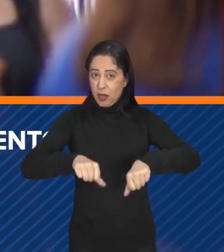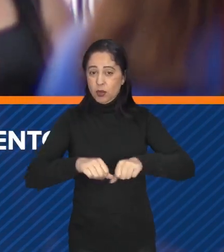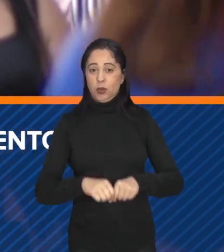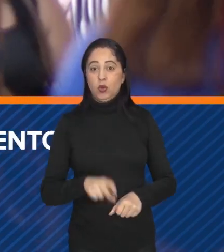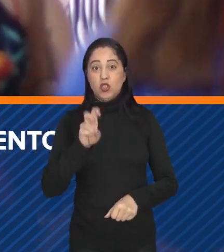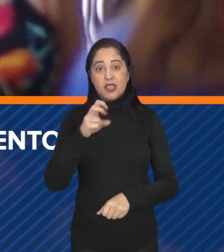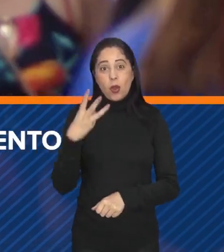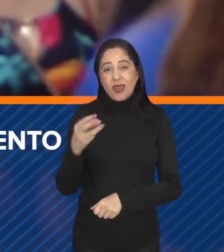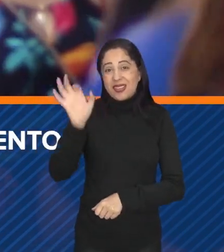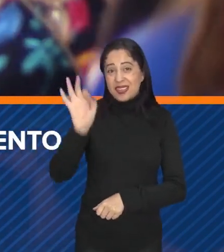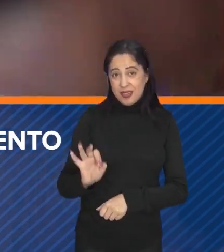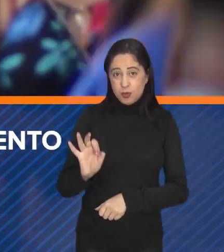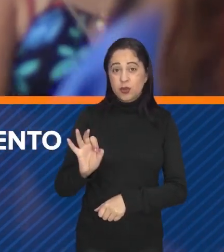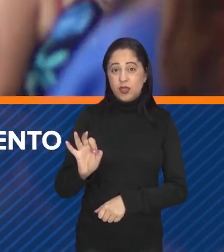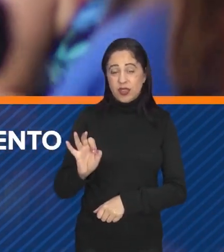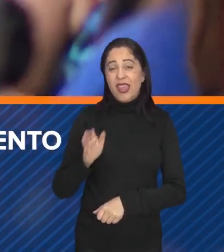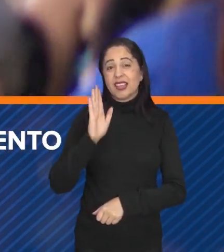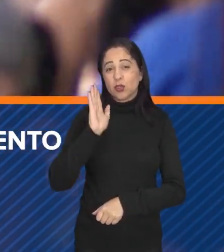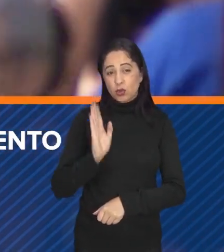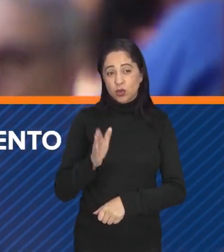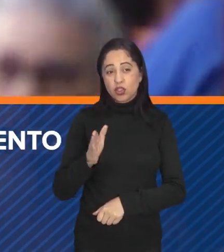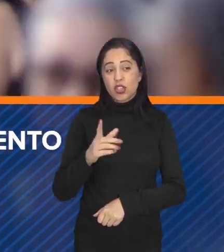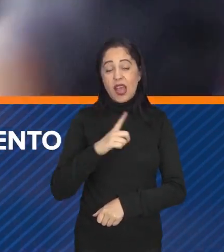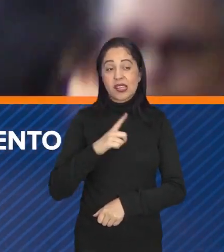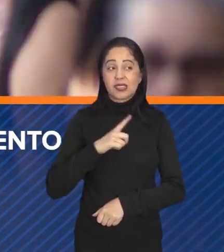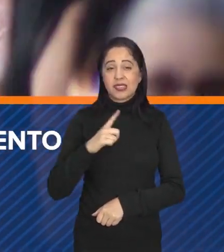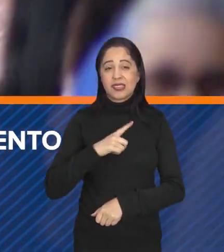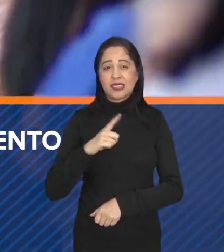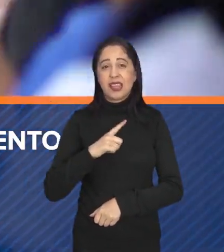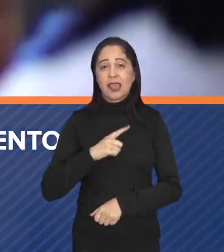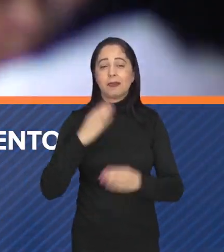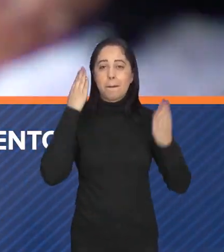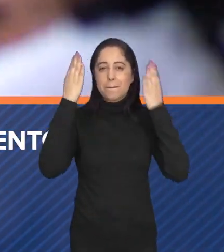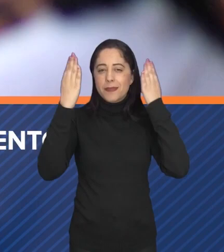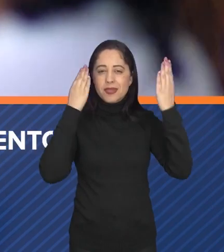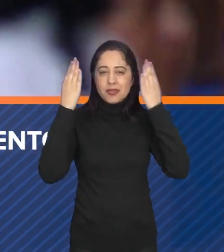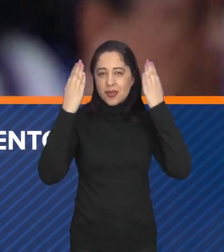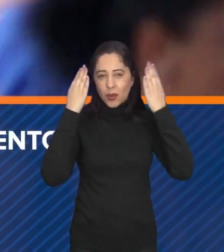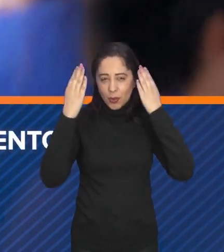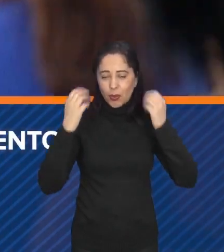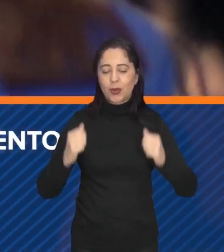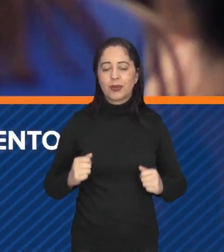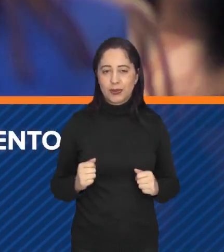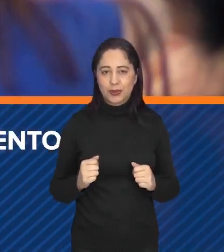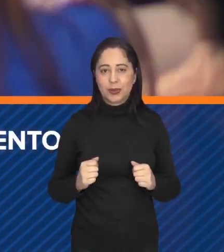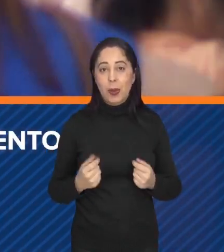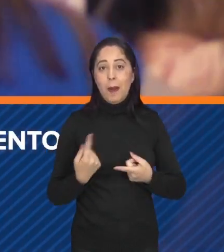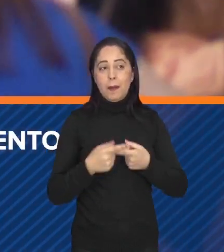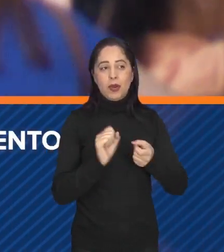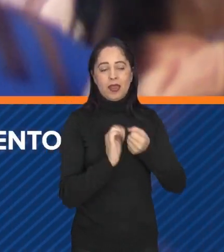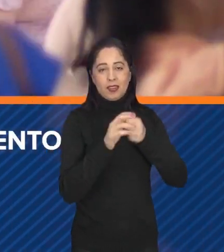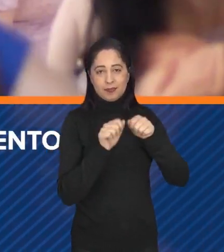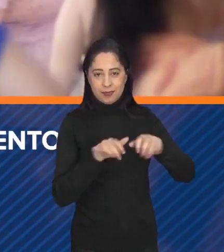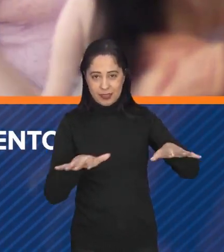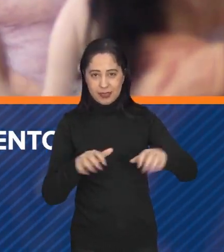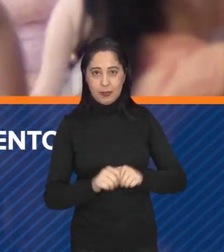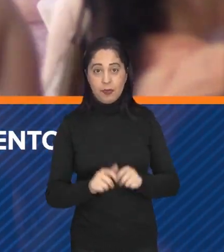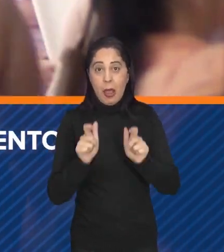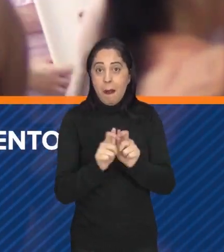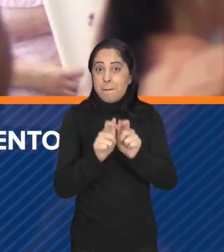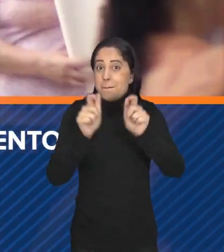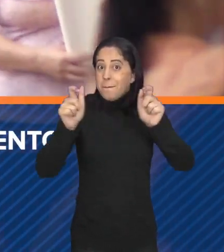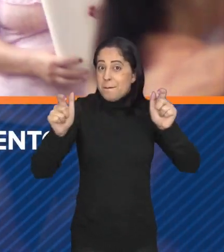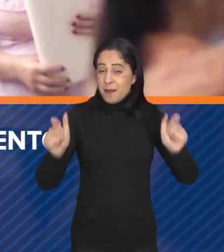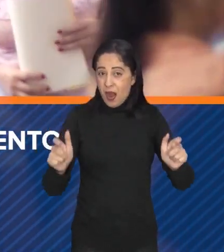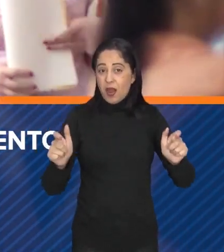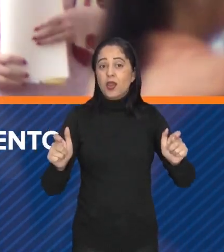que 53% das pessoas tiveram algum comprometimento psicológico desde o surgimento da Covid-19. A